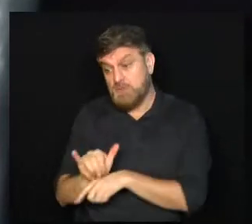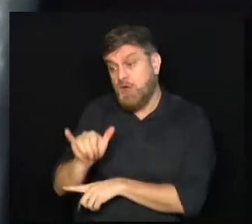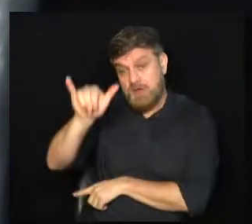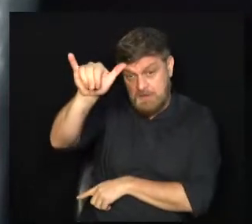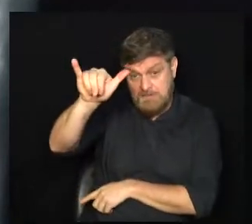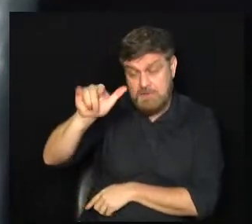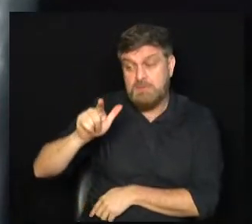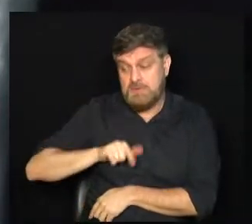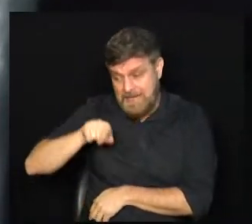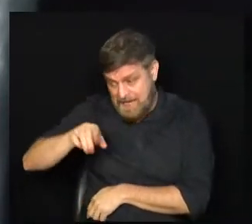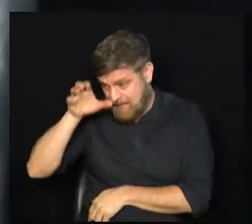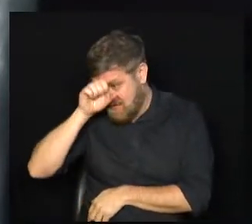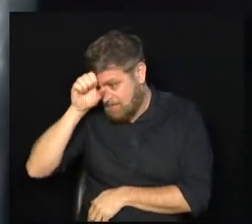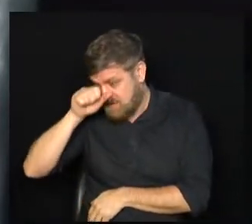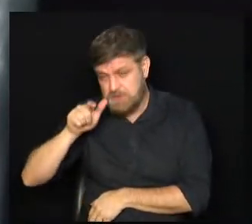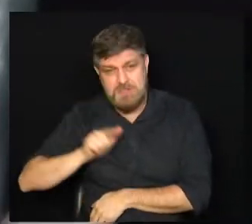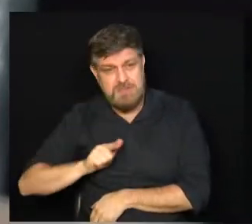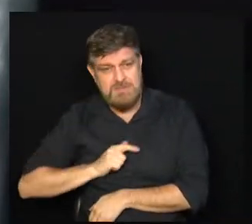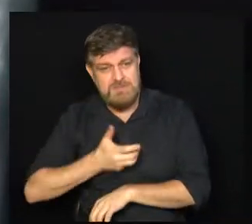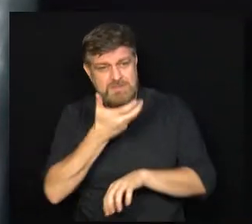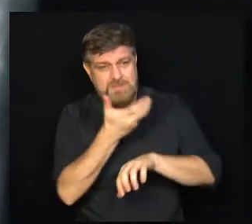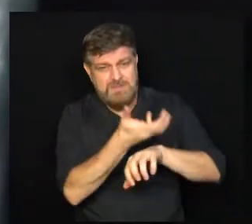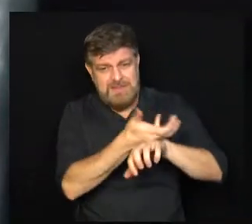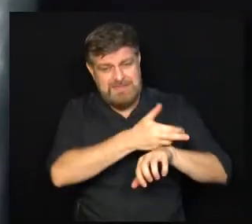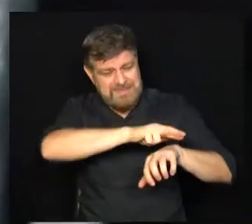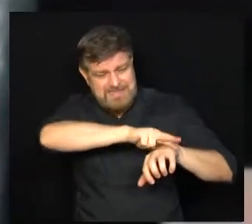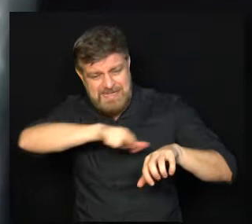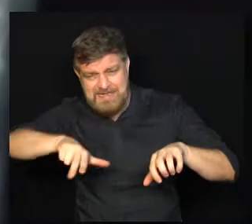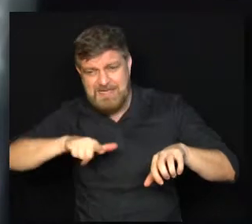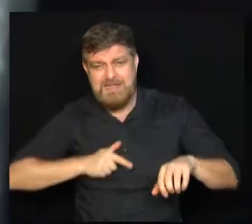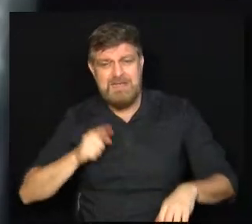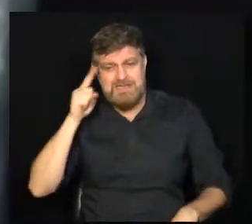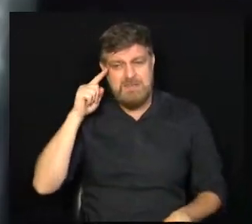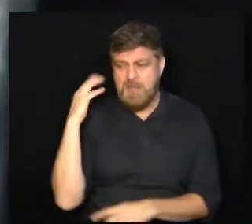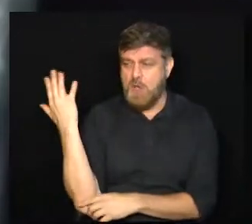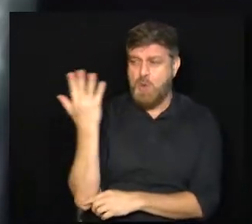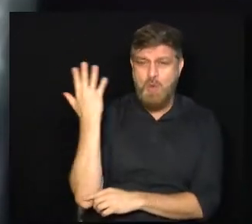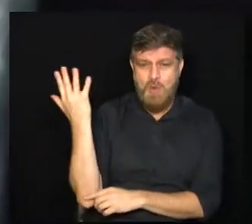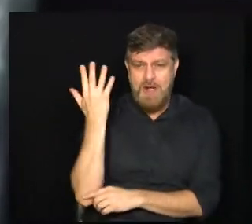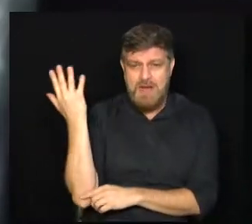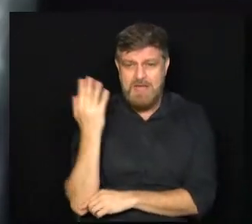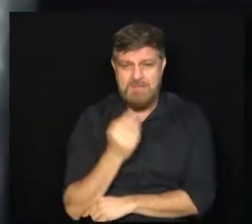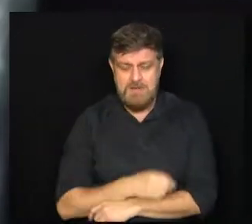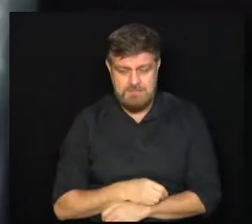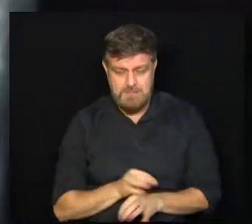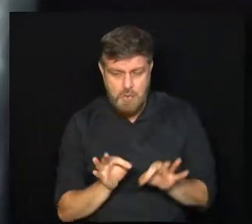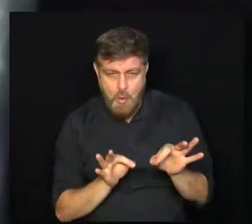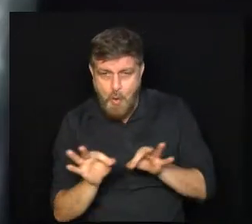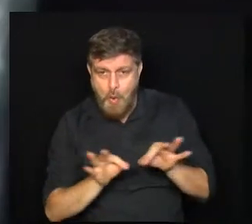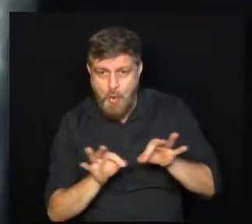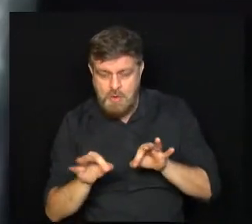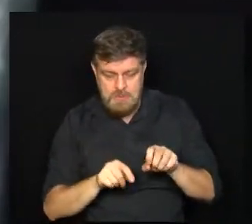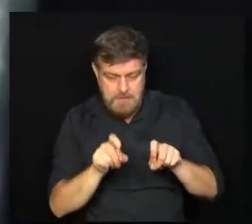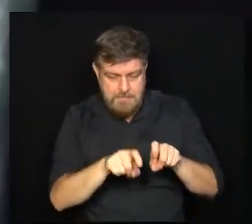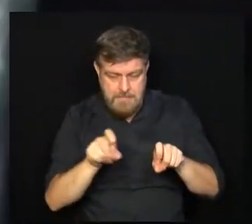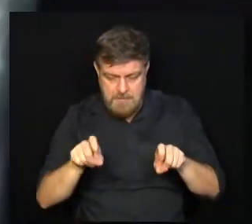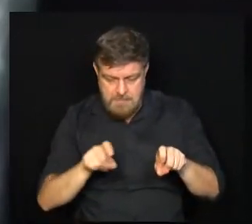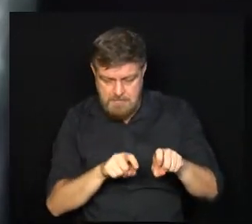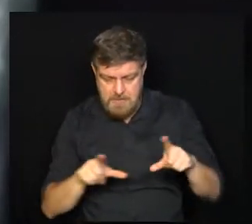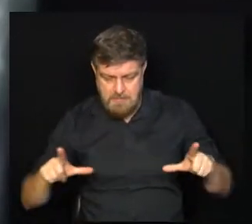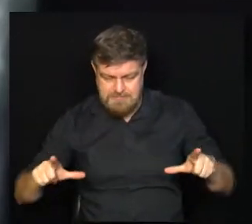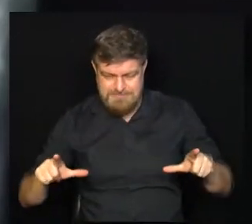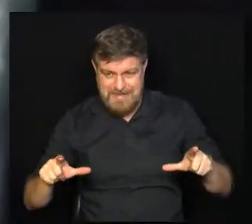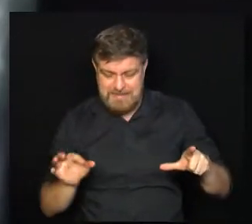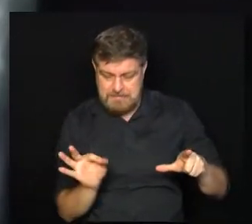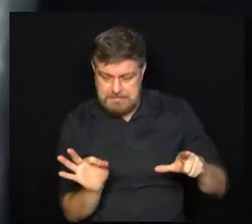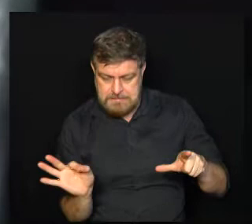as disciplinas técnicas do voo, que são a meteorologia, a navegação aérea, passando também